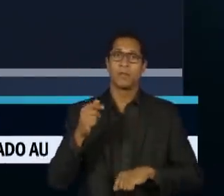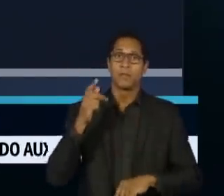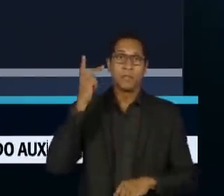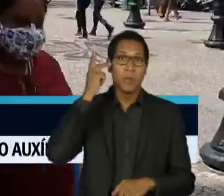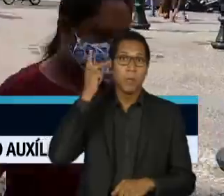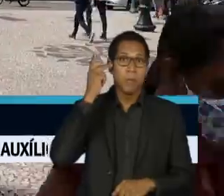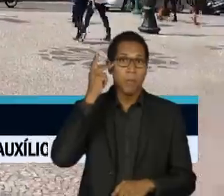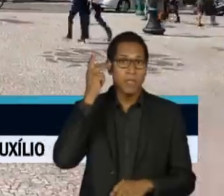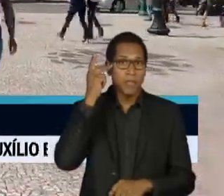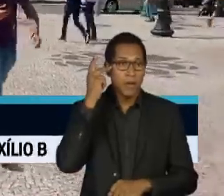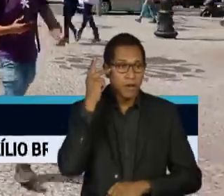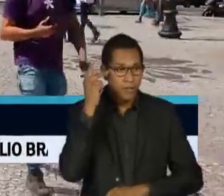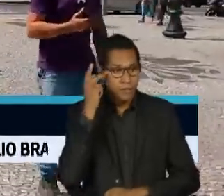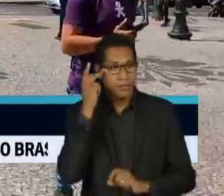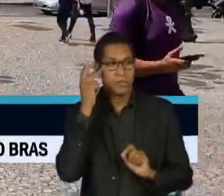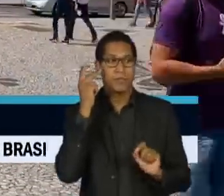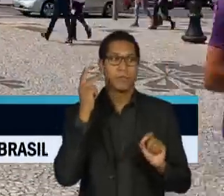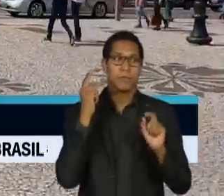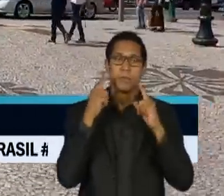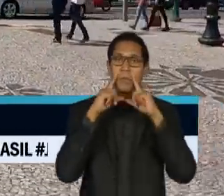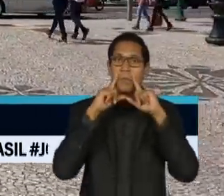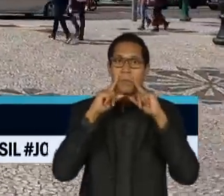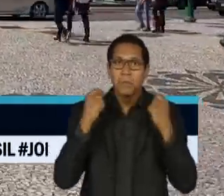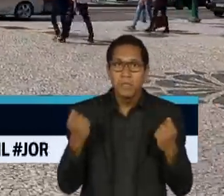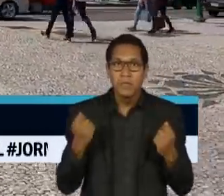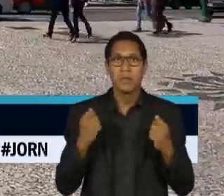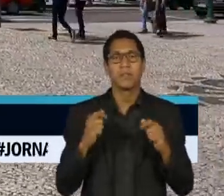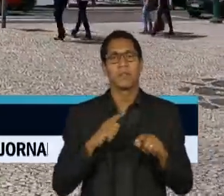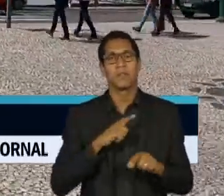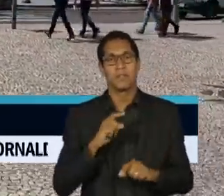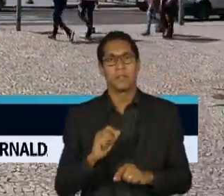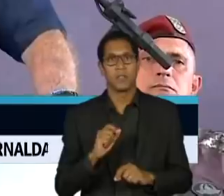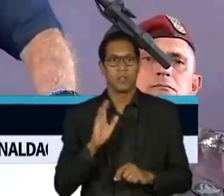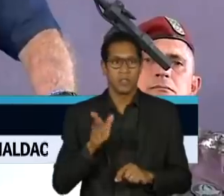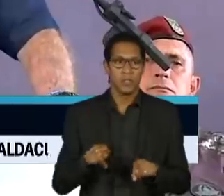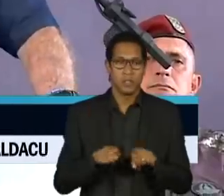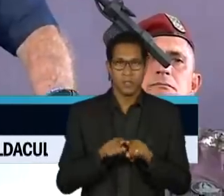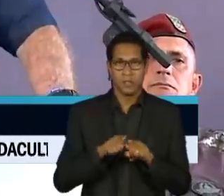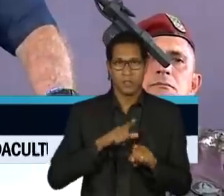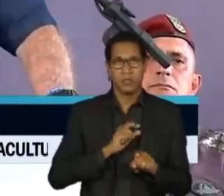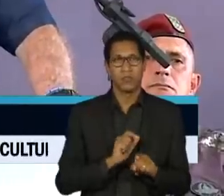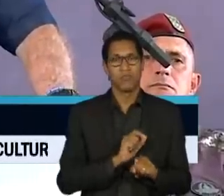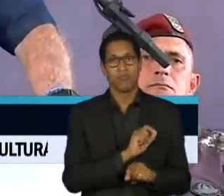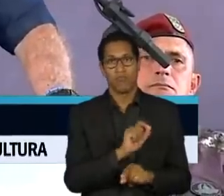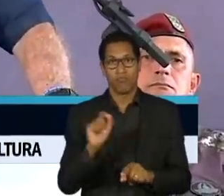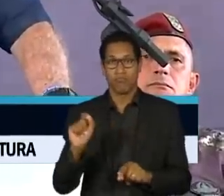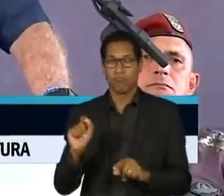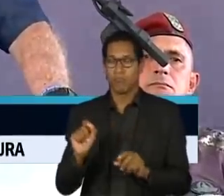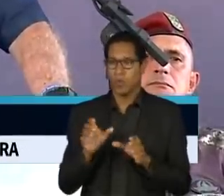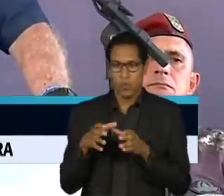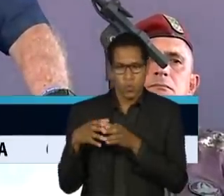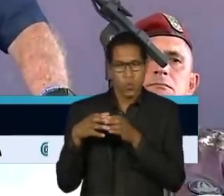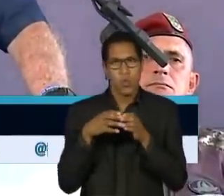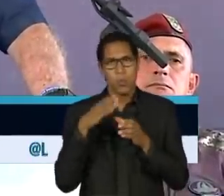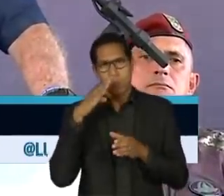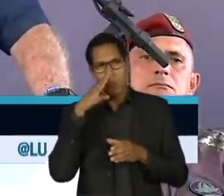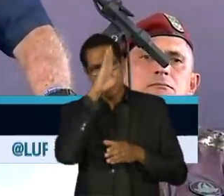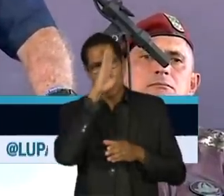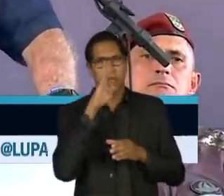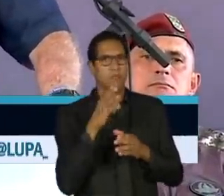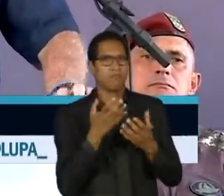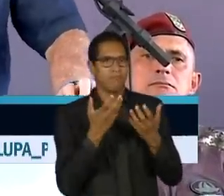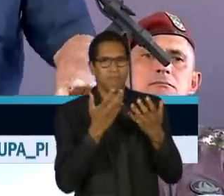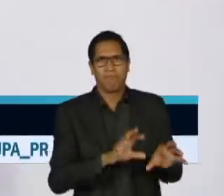Maceió. Curitiba, Teresina e Belo Horizonte nem tinham programado eventos. Apesar da forte oposição do governo de Jair